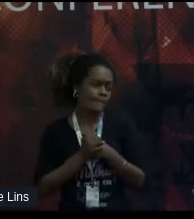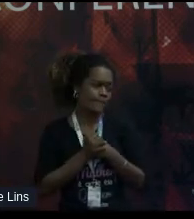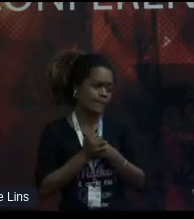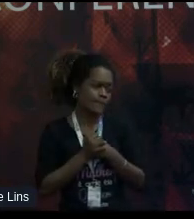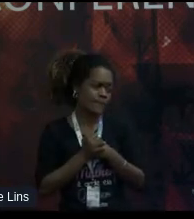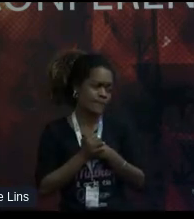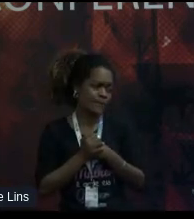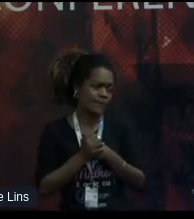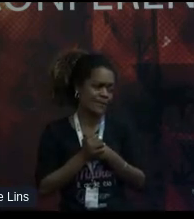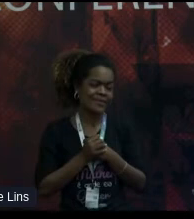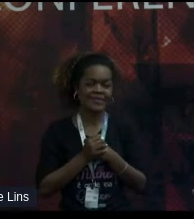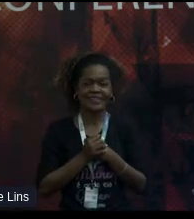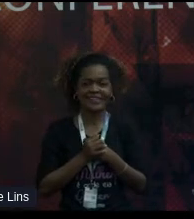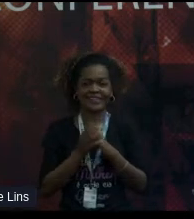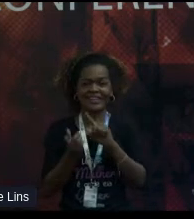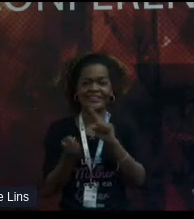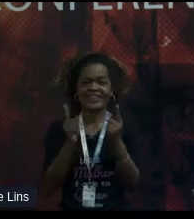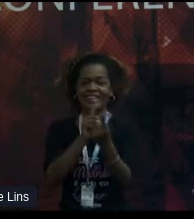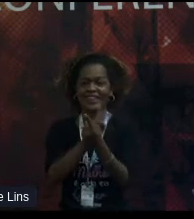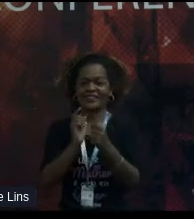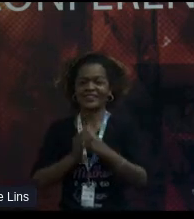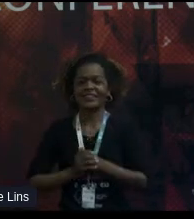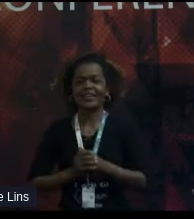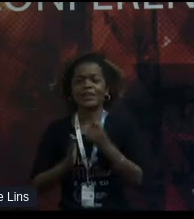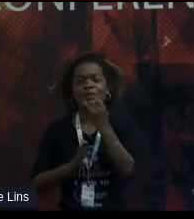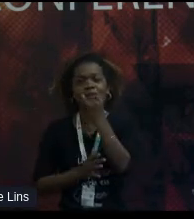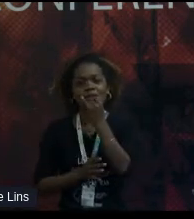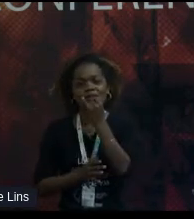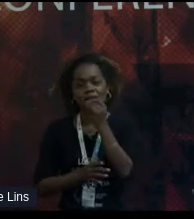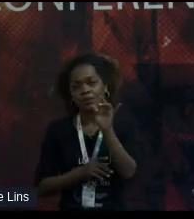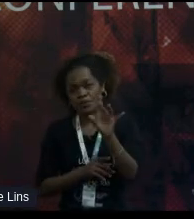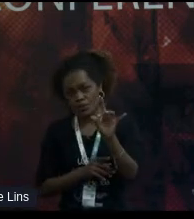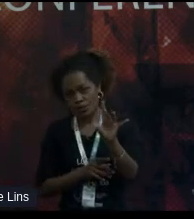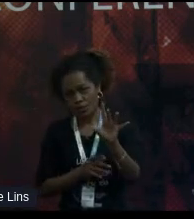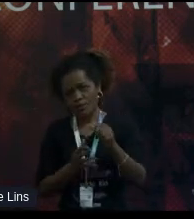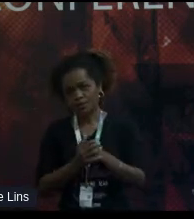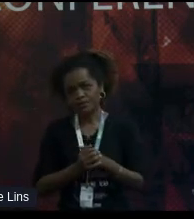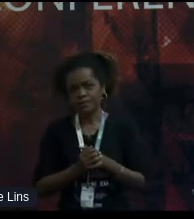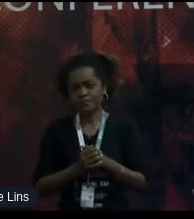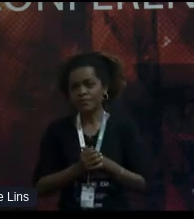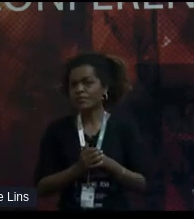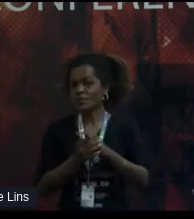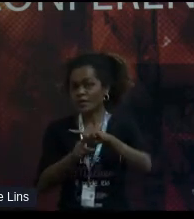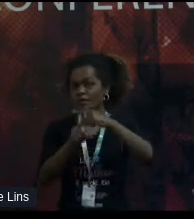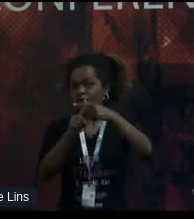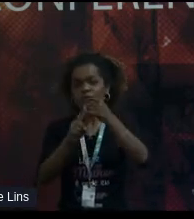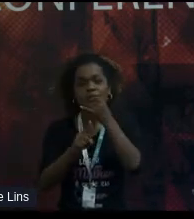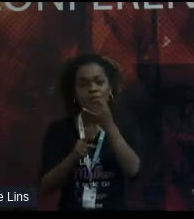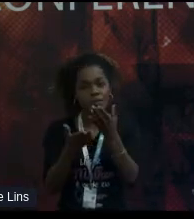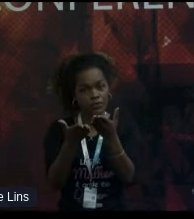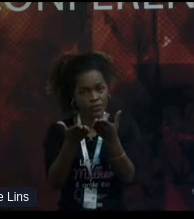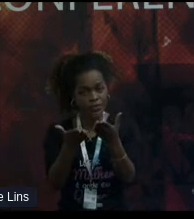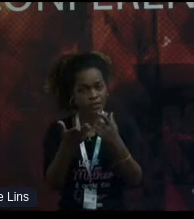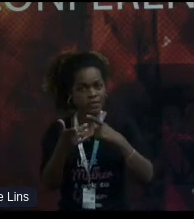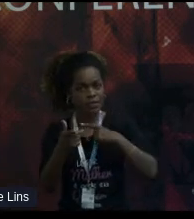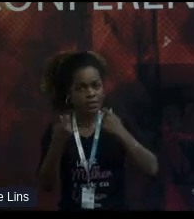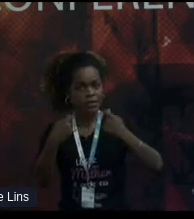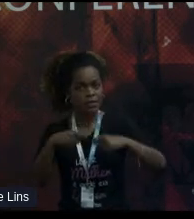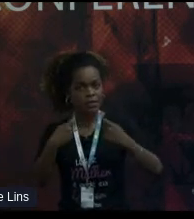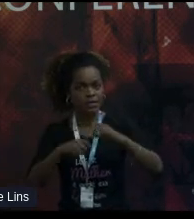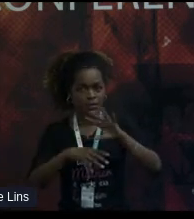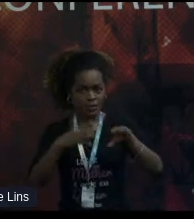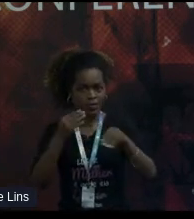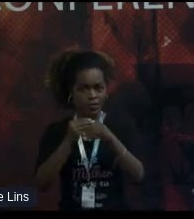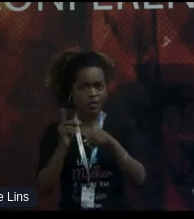verdade, eu inverti, na verdade, né? E se apenas e se há mais de um link, você tem que dar esse complemento,